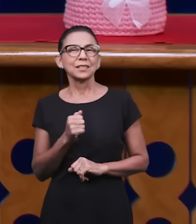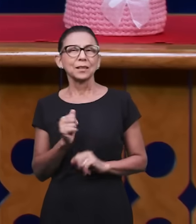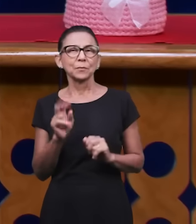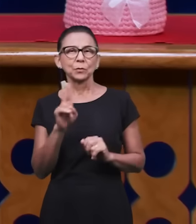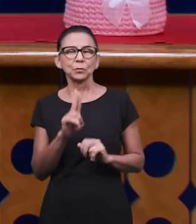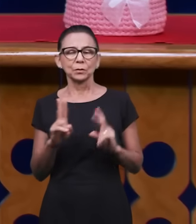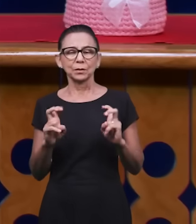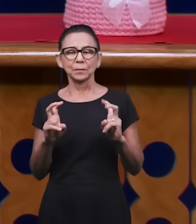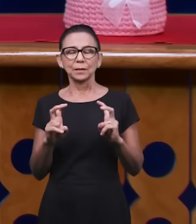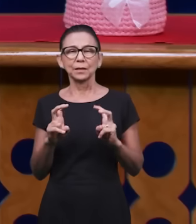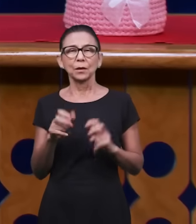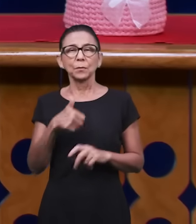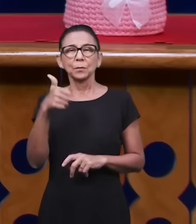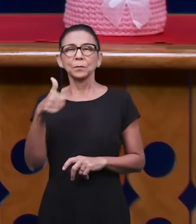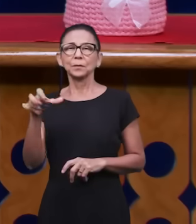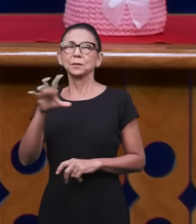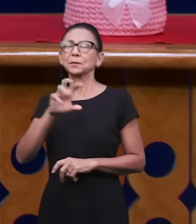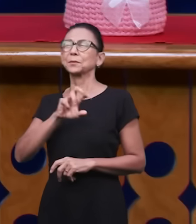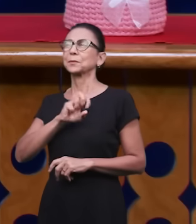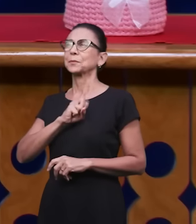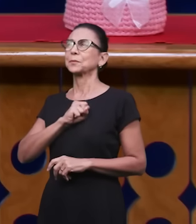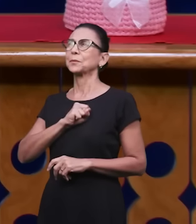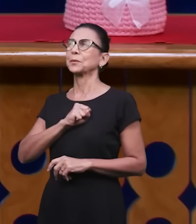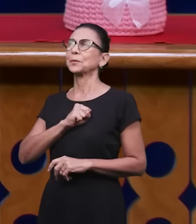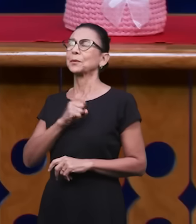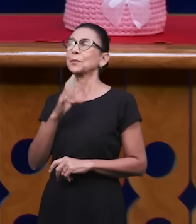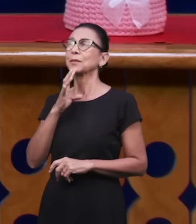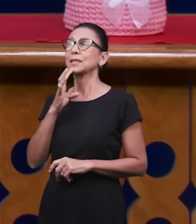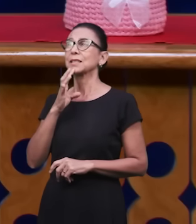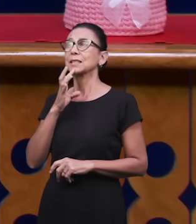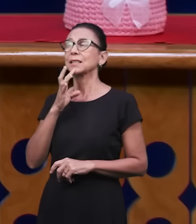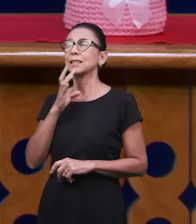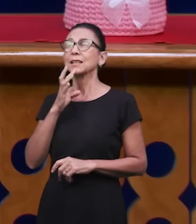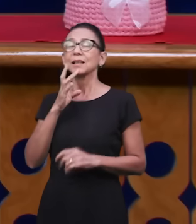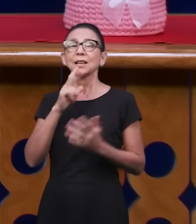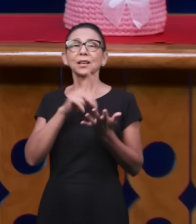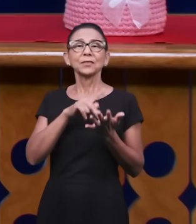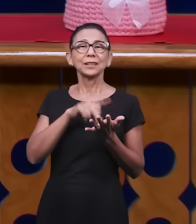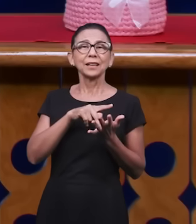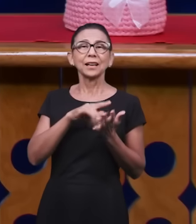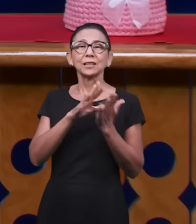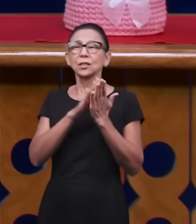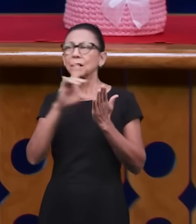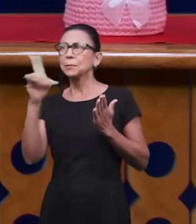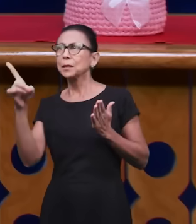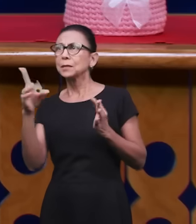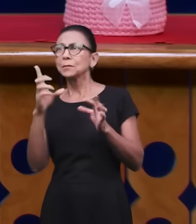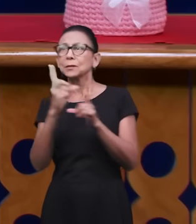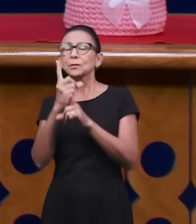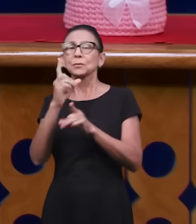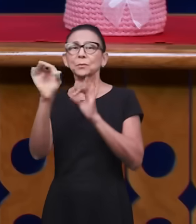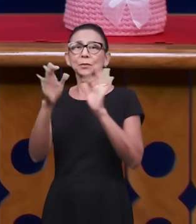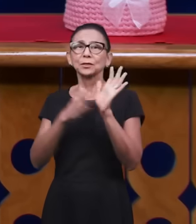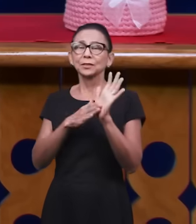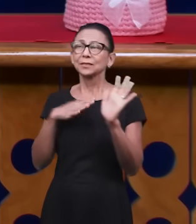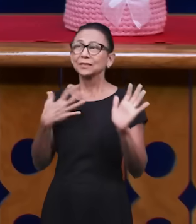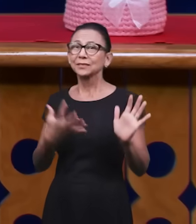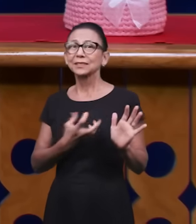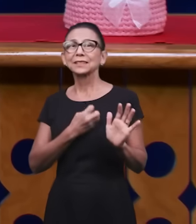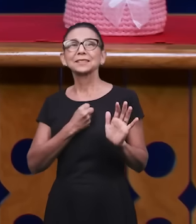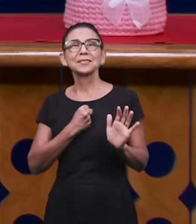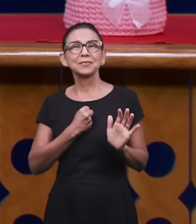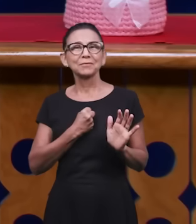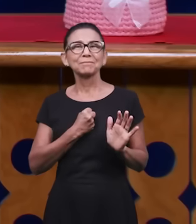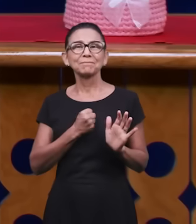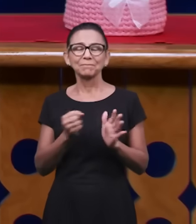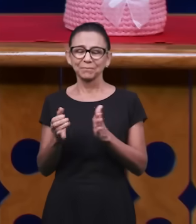a comunhão, a verdade, o conhecimento, a sua palavra, e descobrir o projeto. Esse é realmente uma